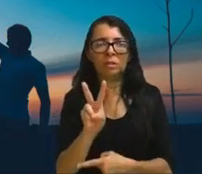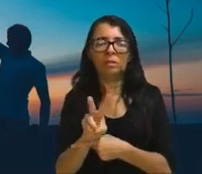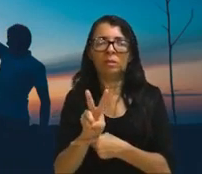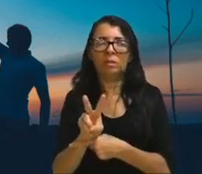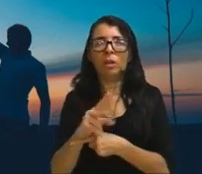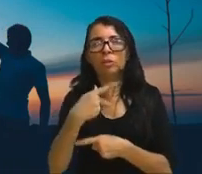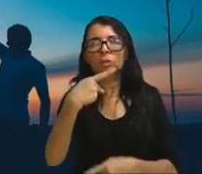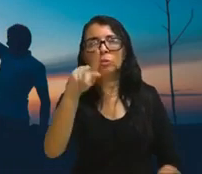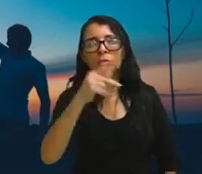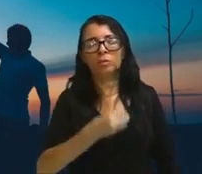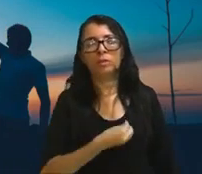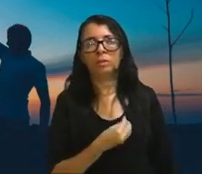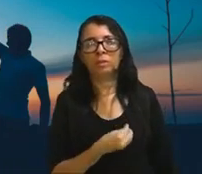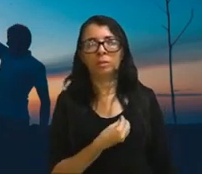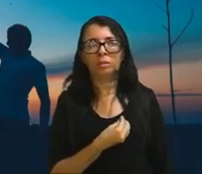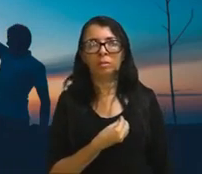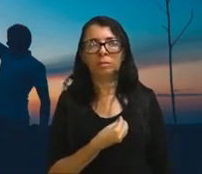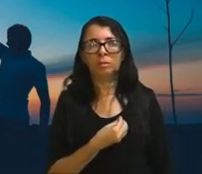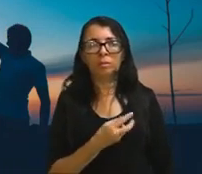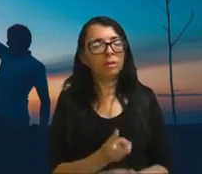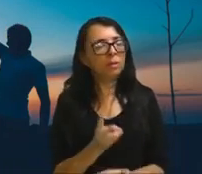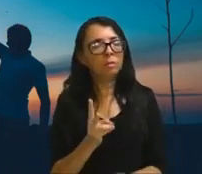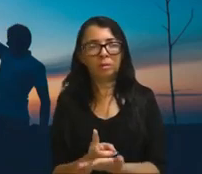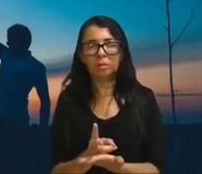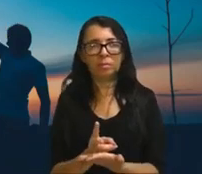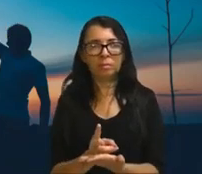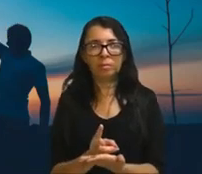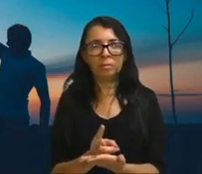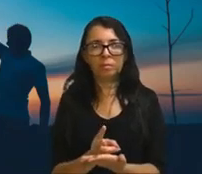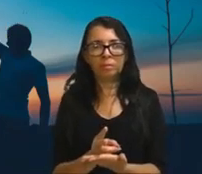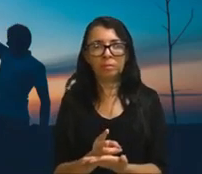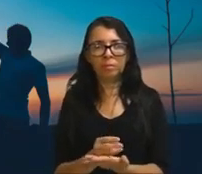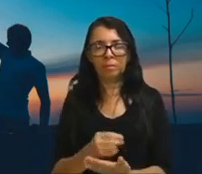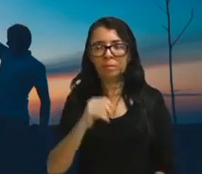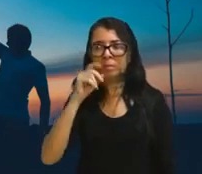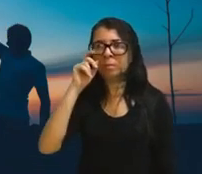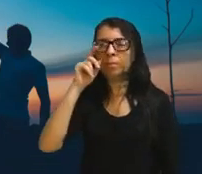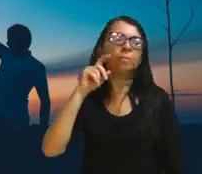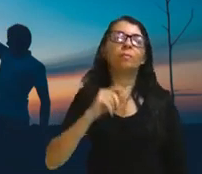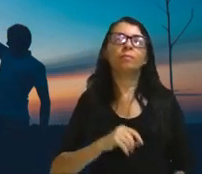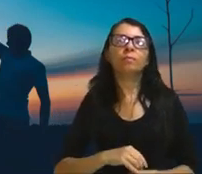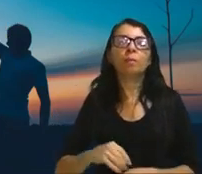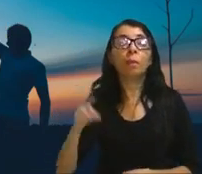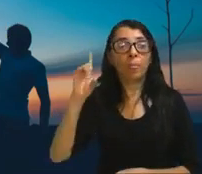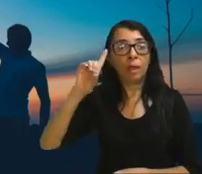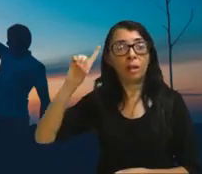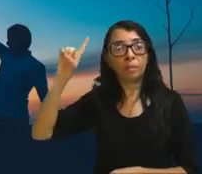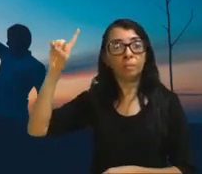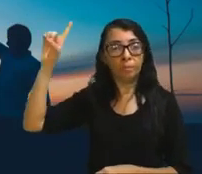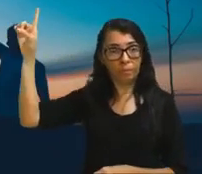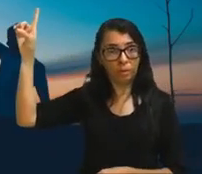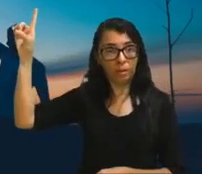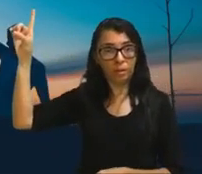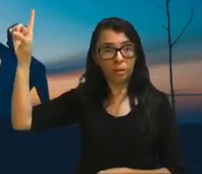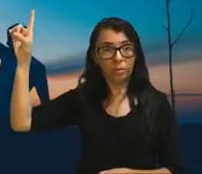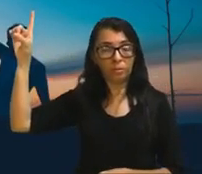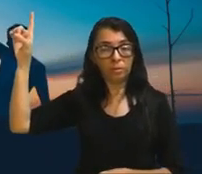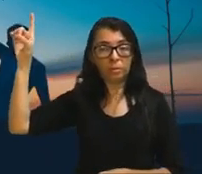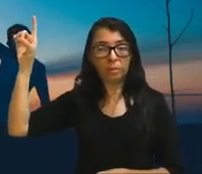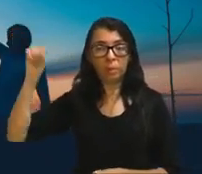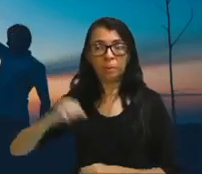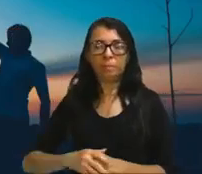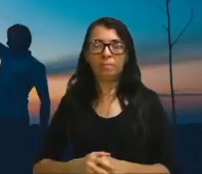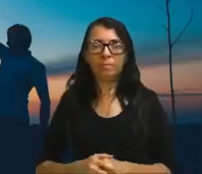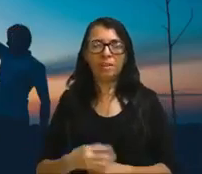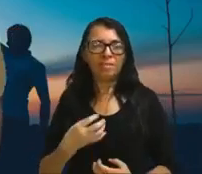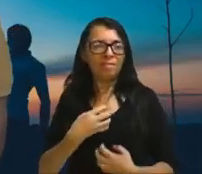nós buscamos refúgio em tantas outras coisas. Alguns gostam de ler, outros gostam de ver filmes,